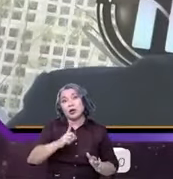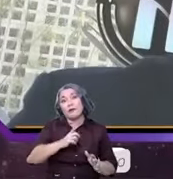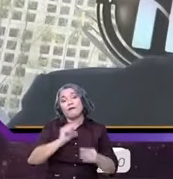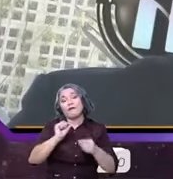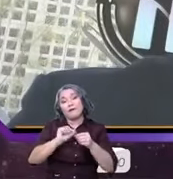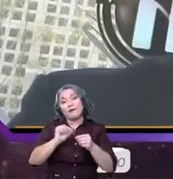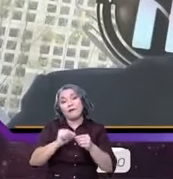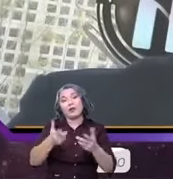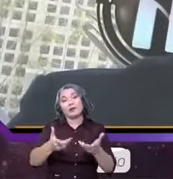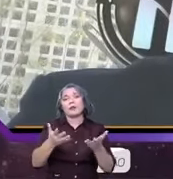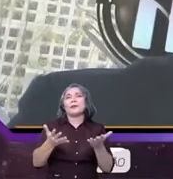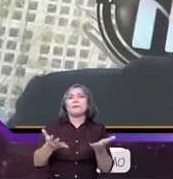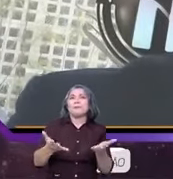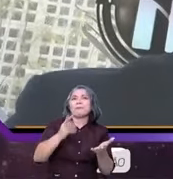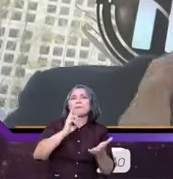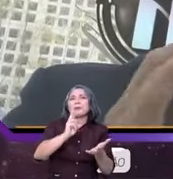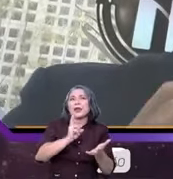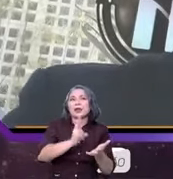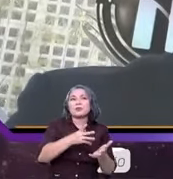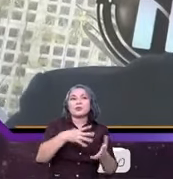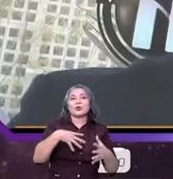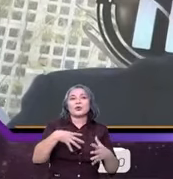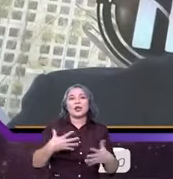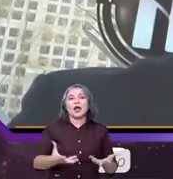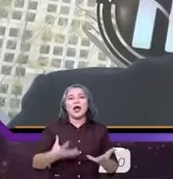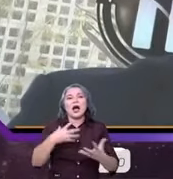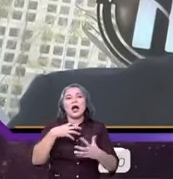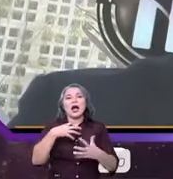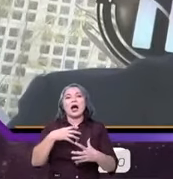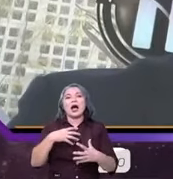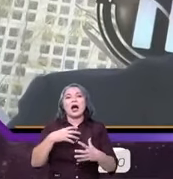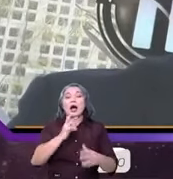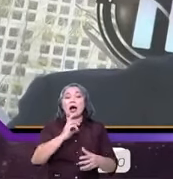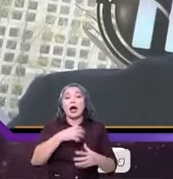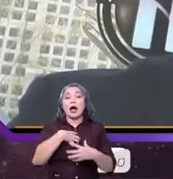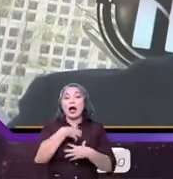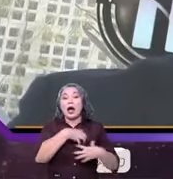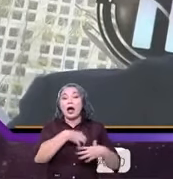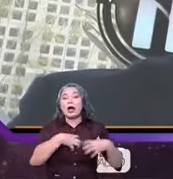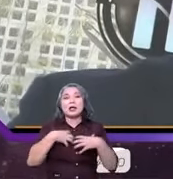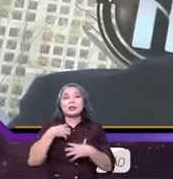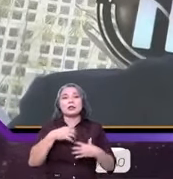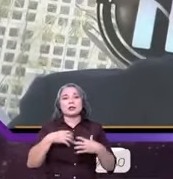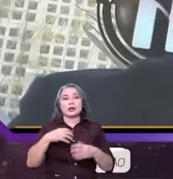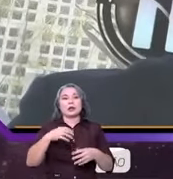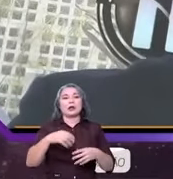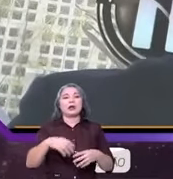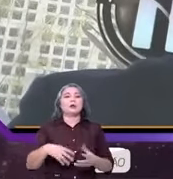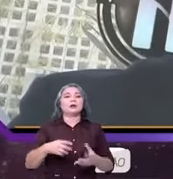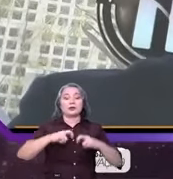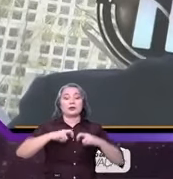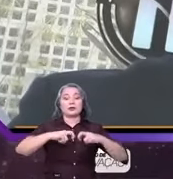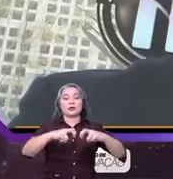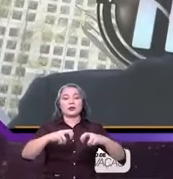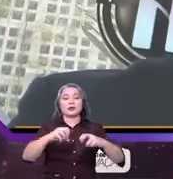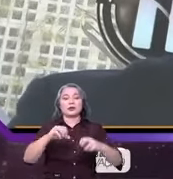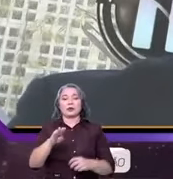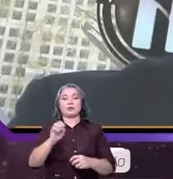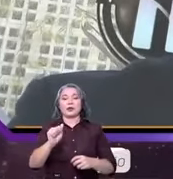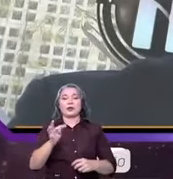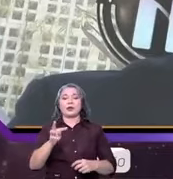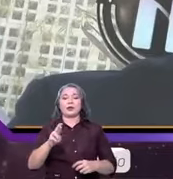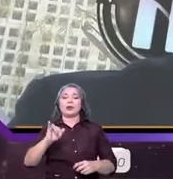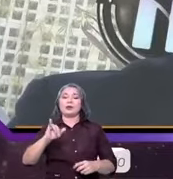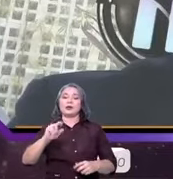utilizadas para, de repente, responder à inquietação da jurada Carla Beatriz. Perfeito. Obrigado